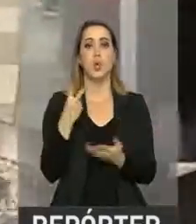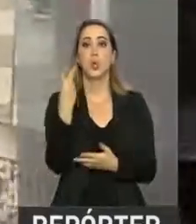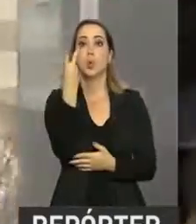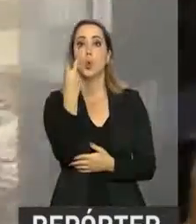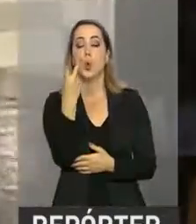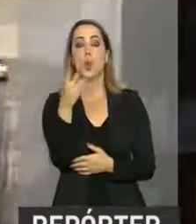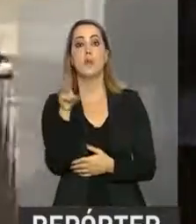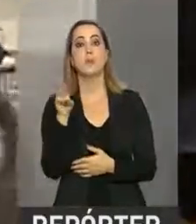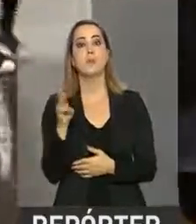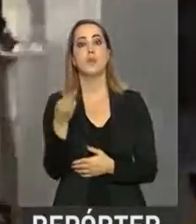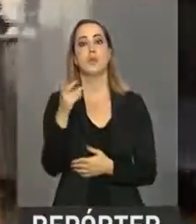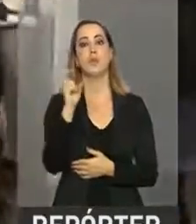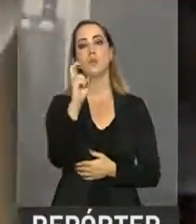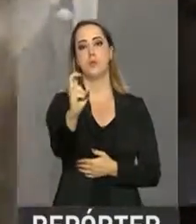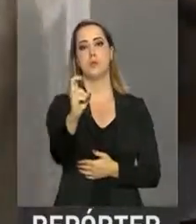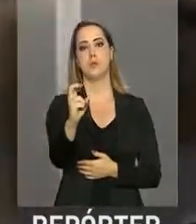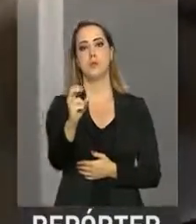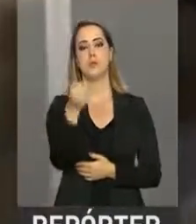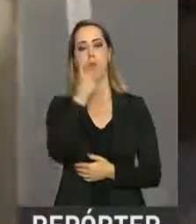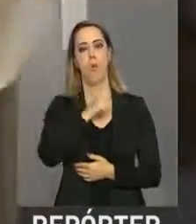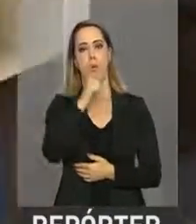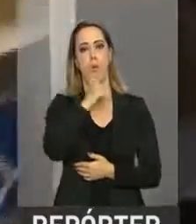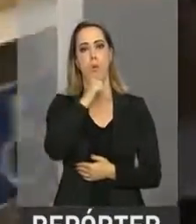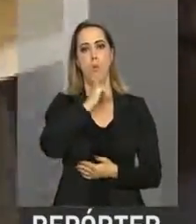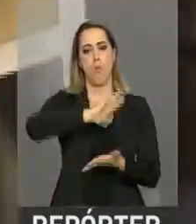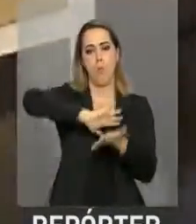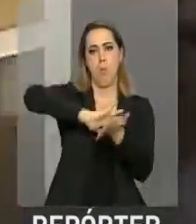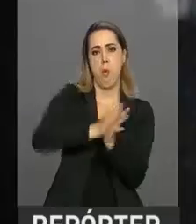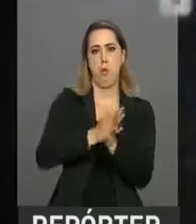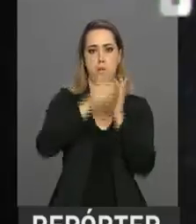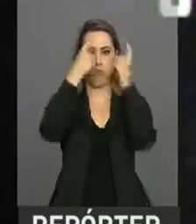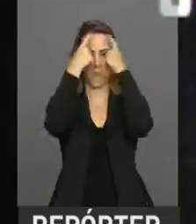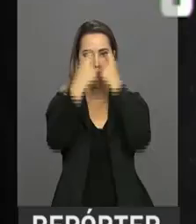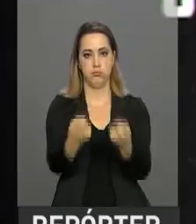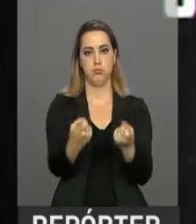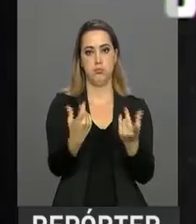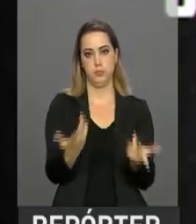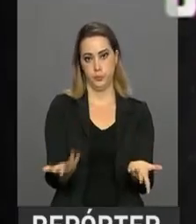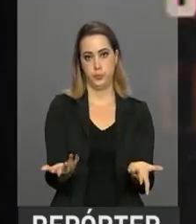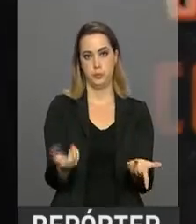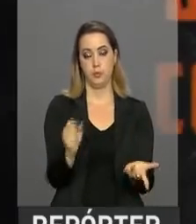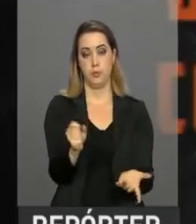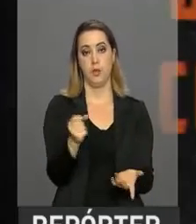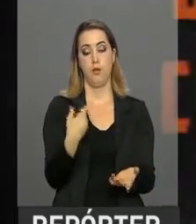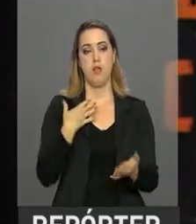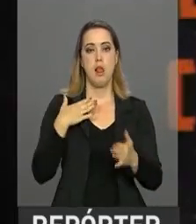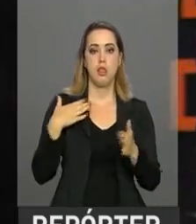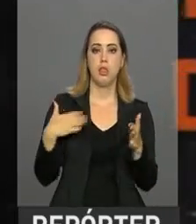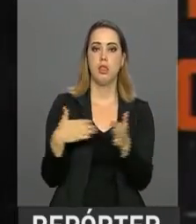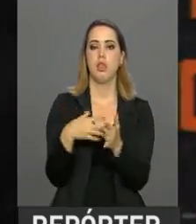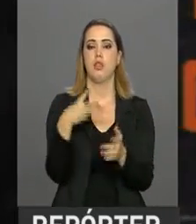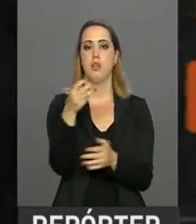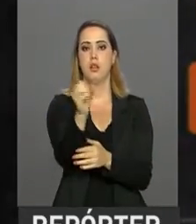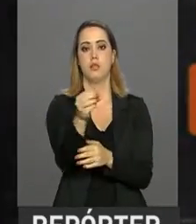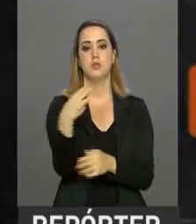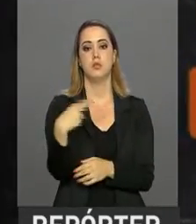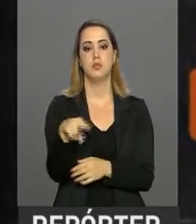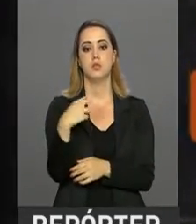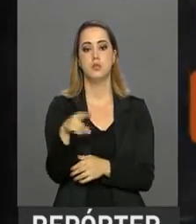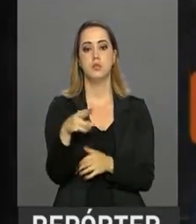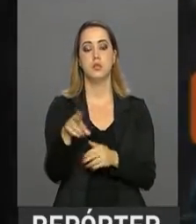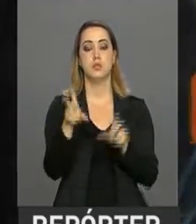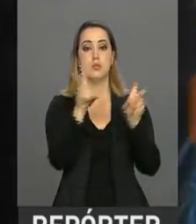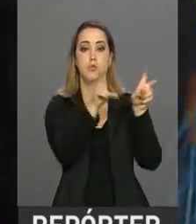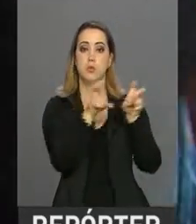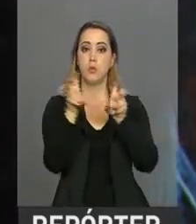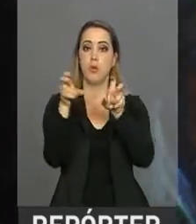2 minutos, 5 mulheres sofrem violência física no país. A campanha da Infraero vai até o dia 30 de novembro com o tema